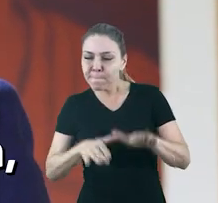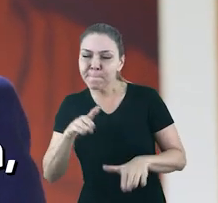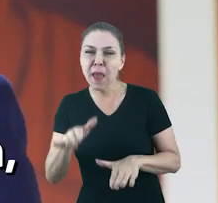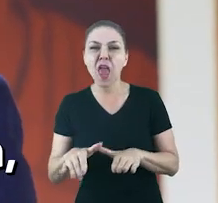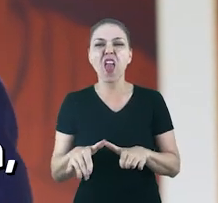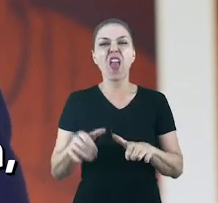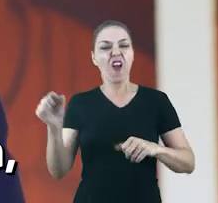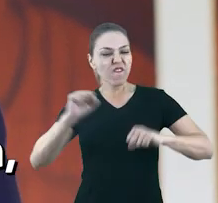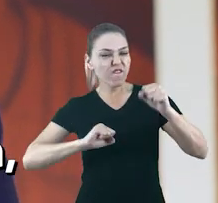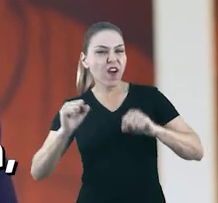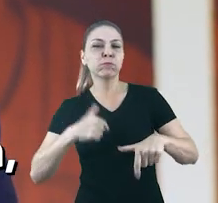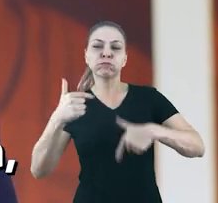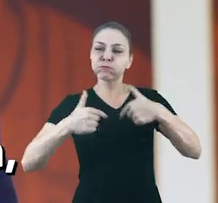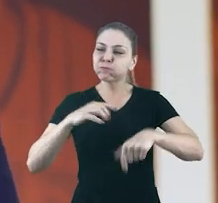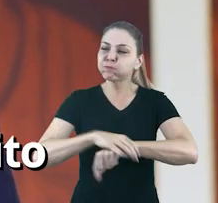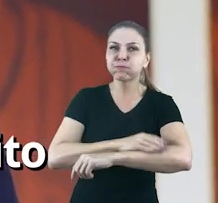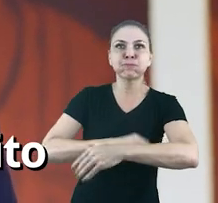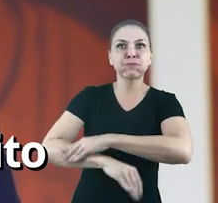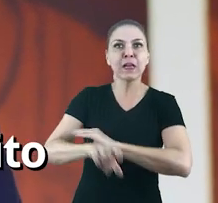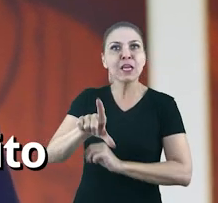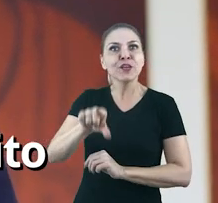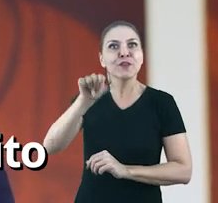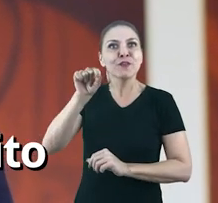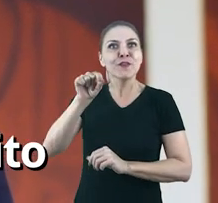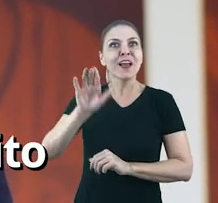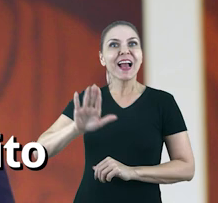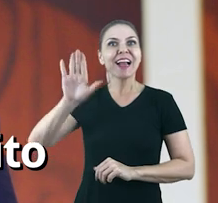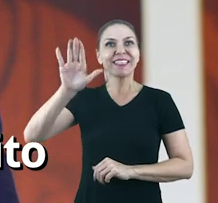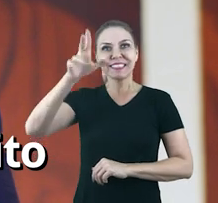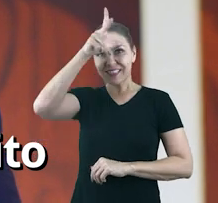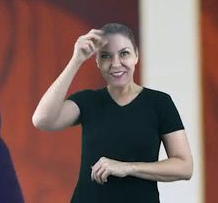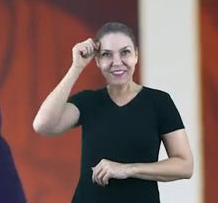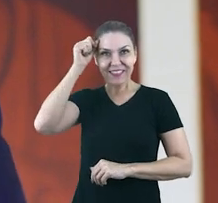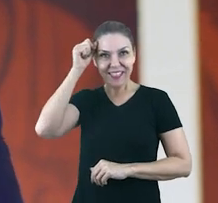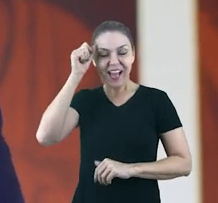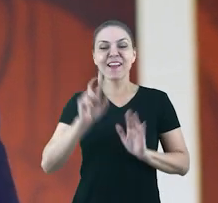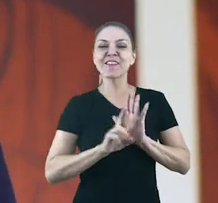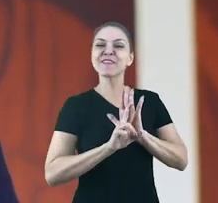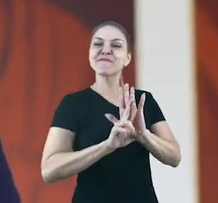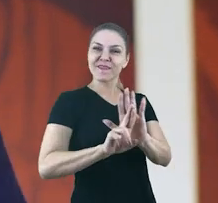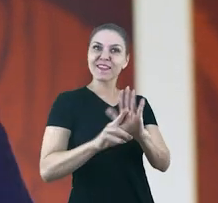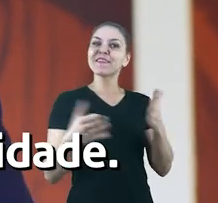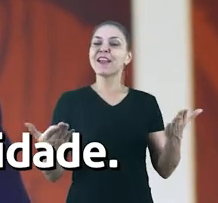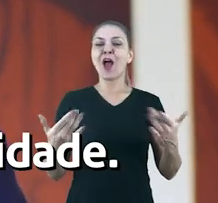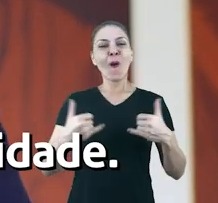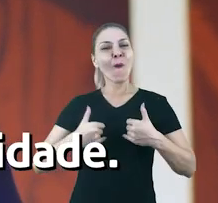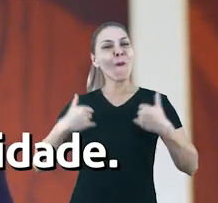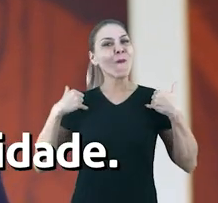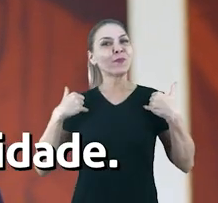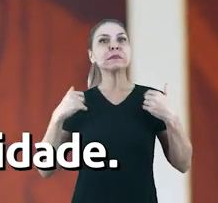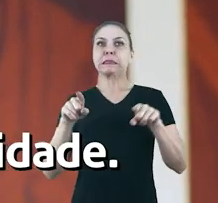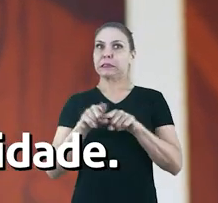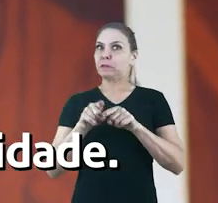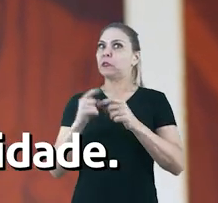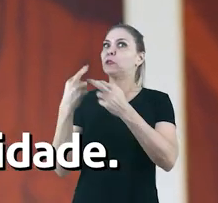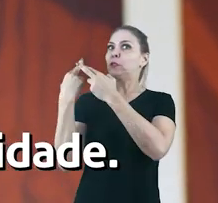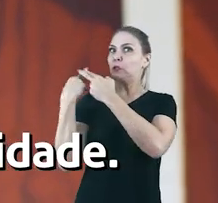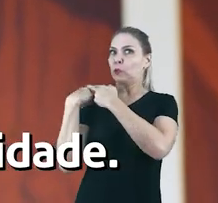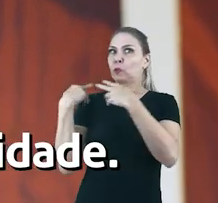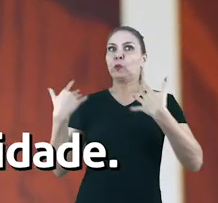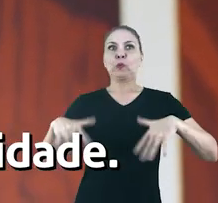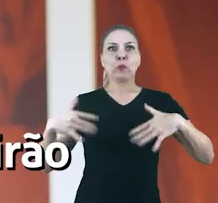os pés no barro e no chão de fábrica, fui escolhido para ser o candidato a prefeito da Frente Popular. Uma grande honra e uma